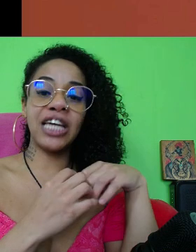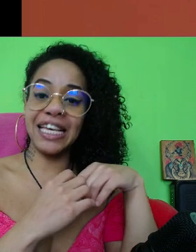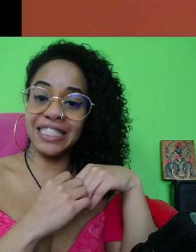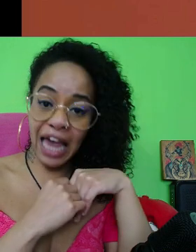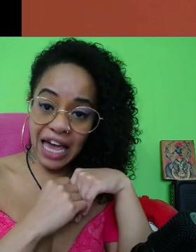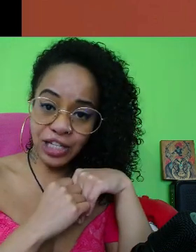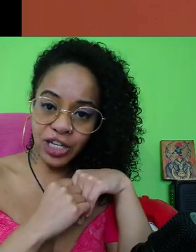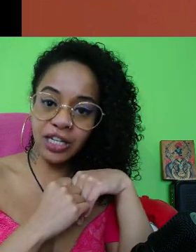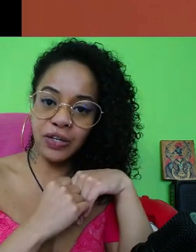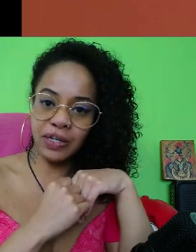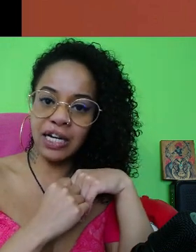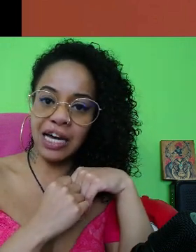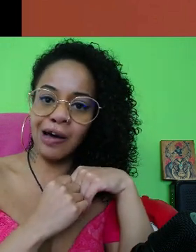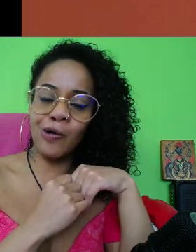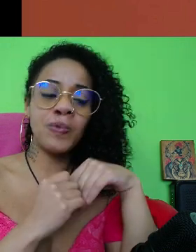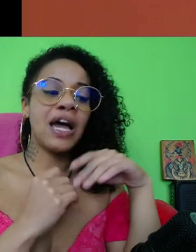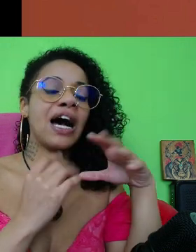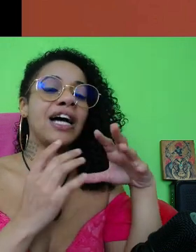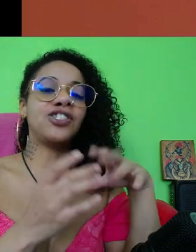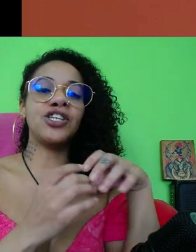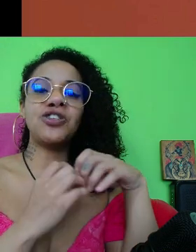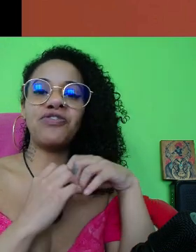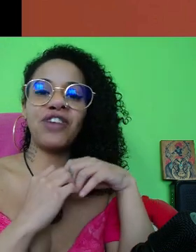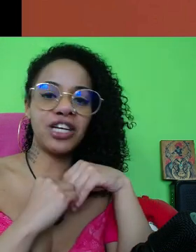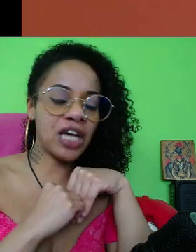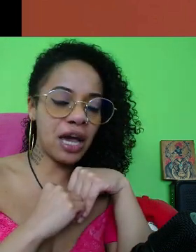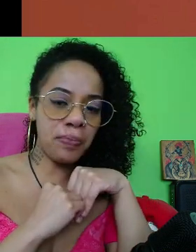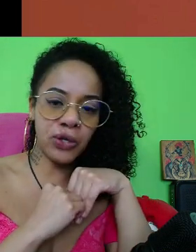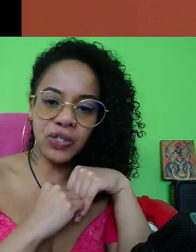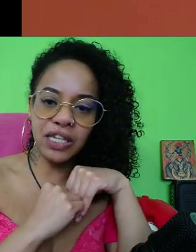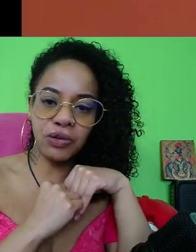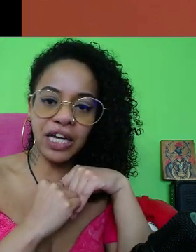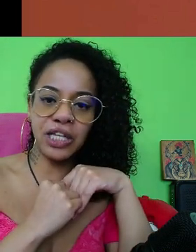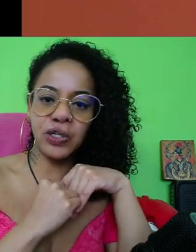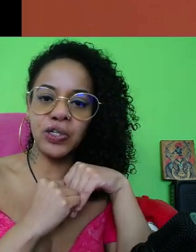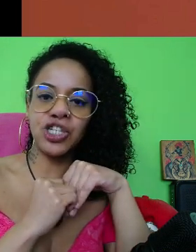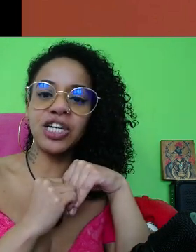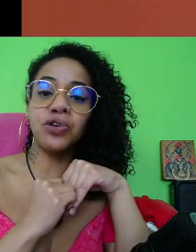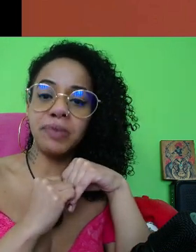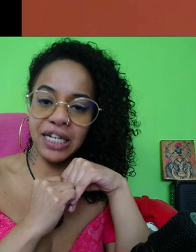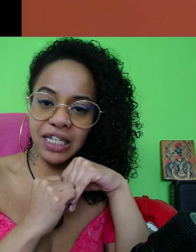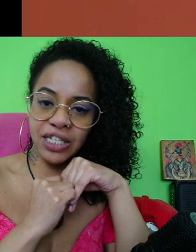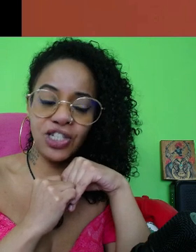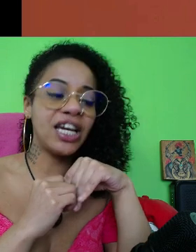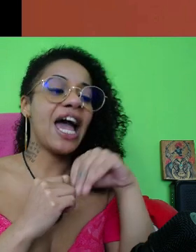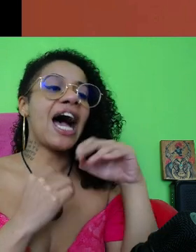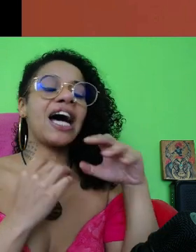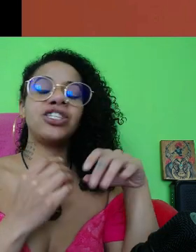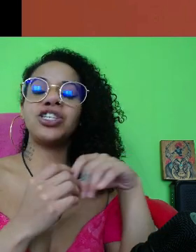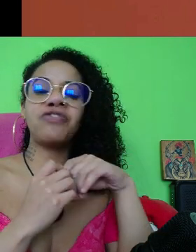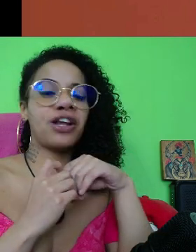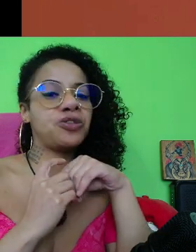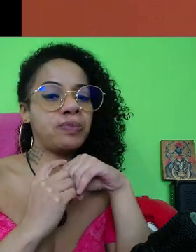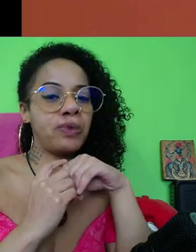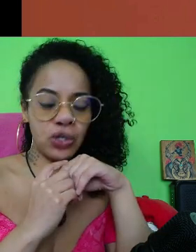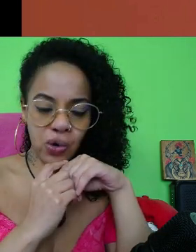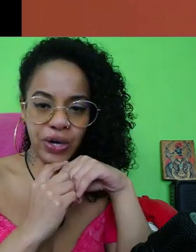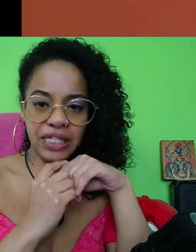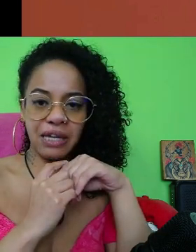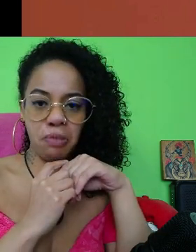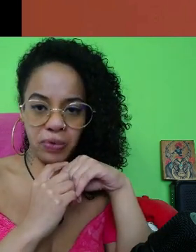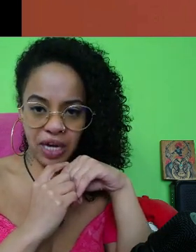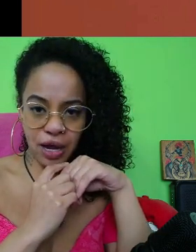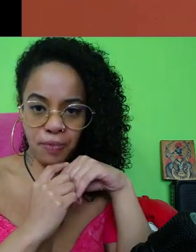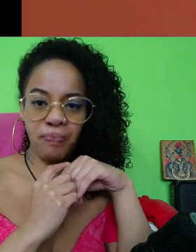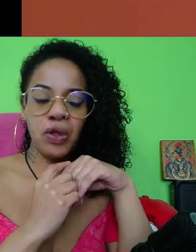fala de gás Light aqui no canal a gente fala de reprodução da ideologia dominante a gente fala de um monte